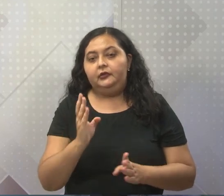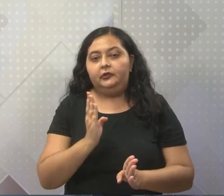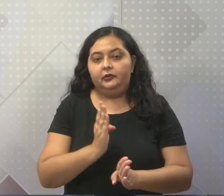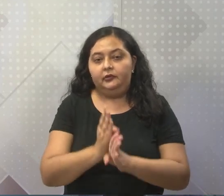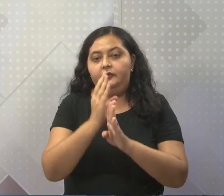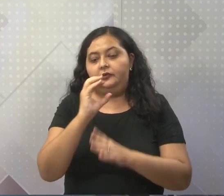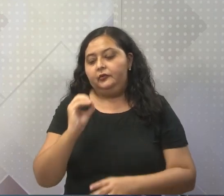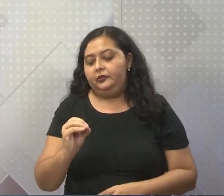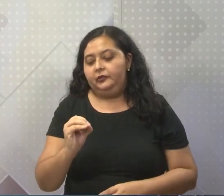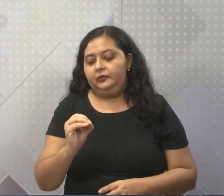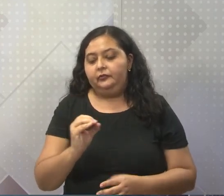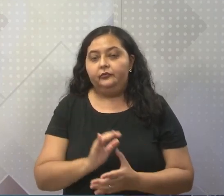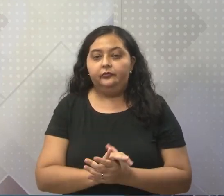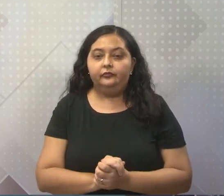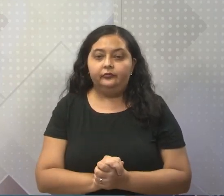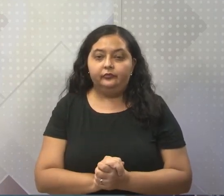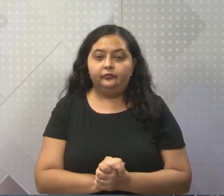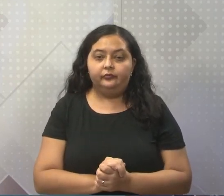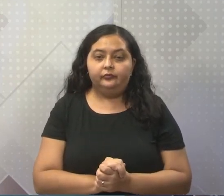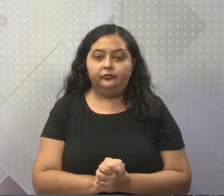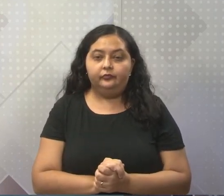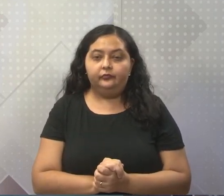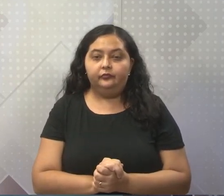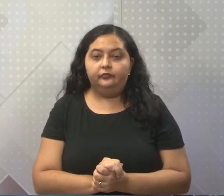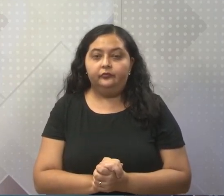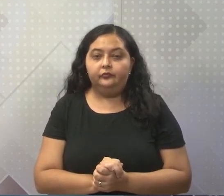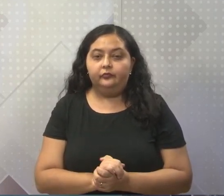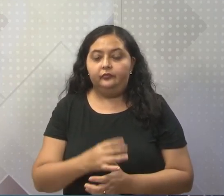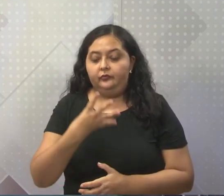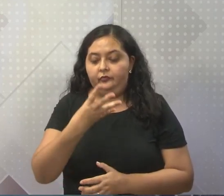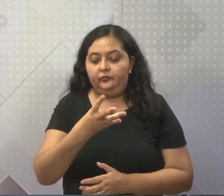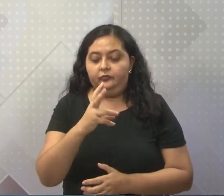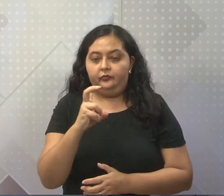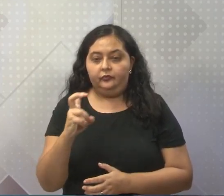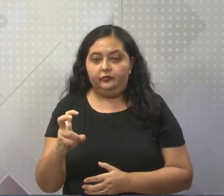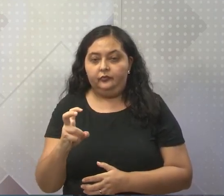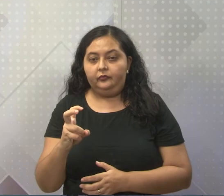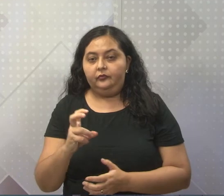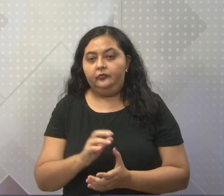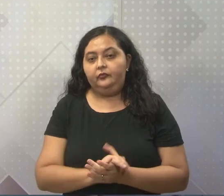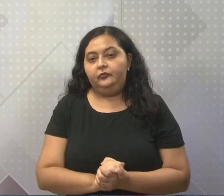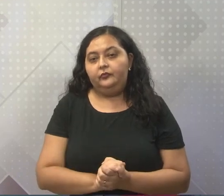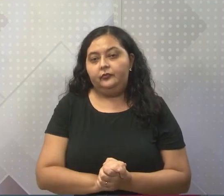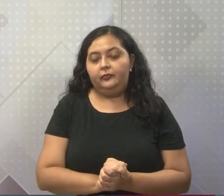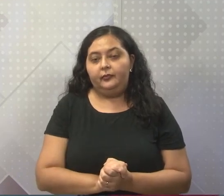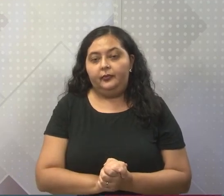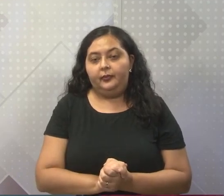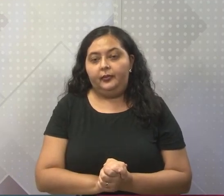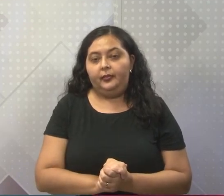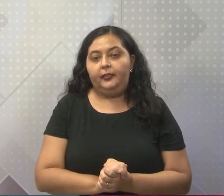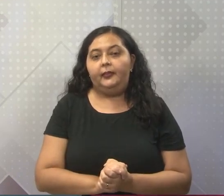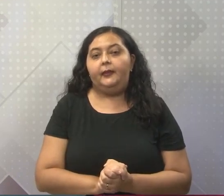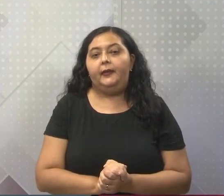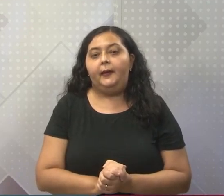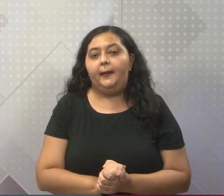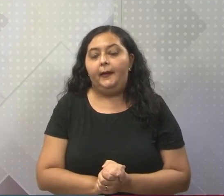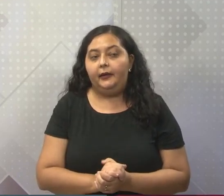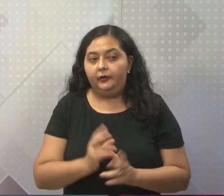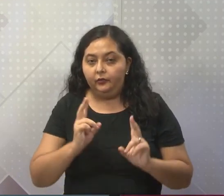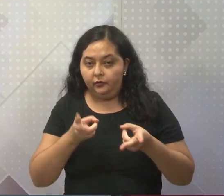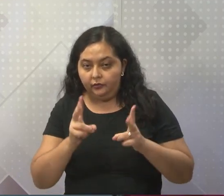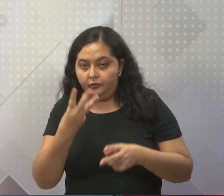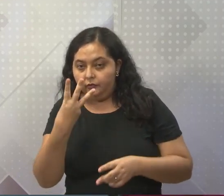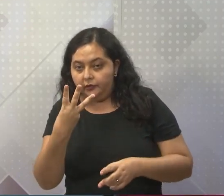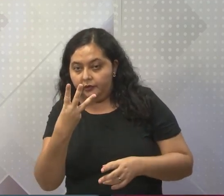chegamos a 0. Então, aqui, ó, 45. Agora, continuamos com 3